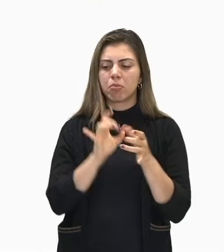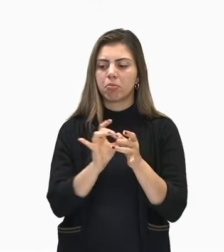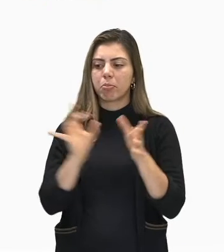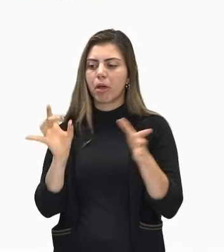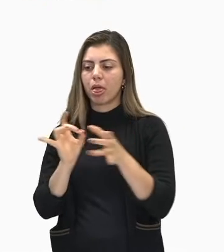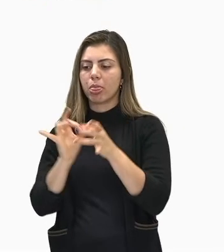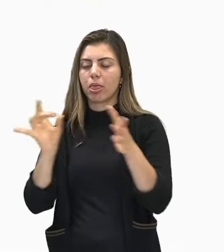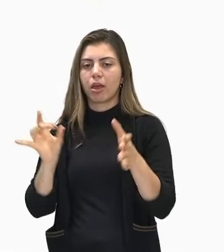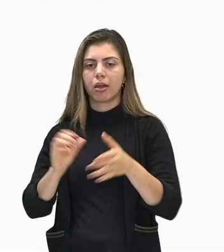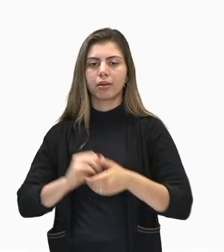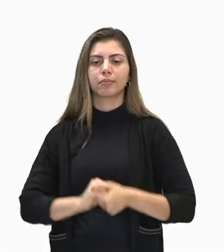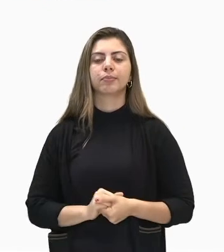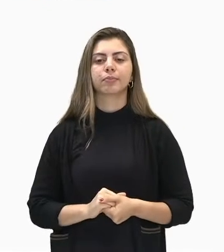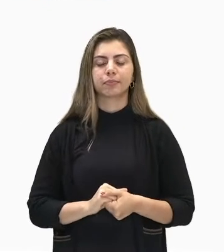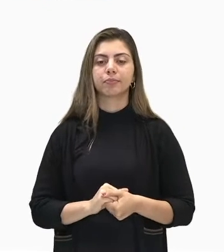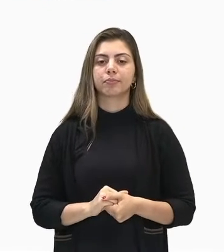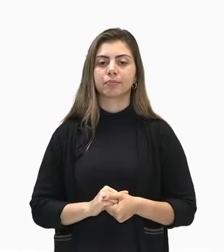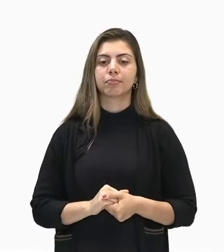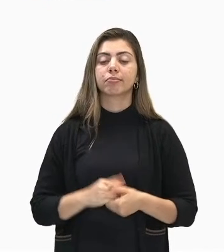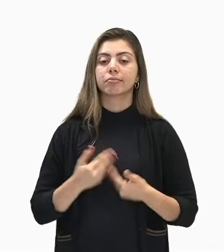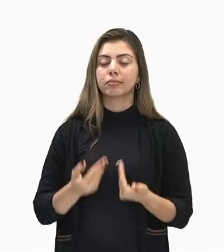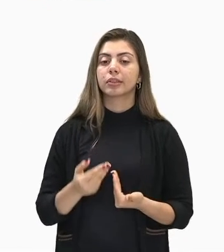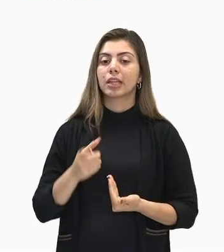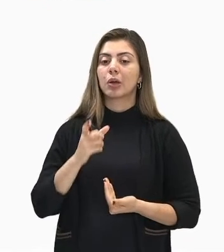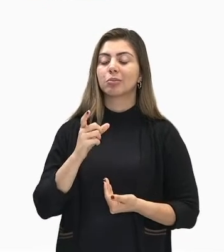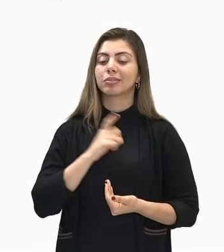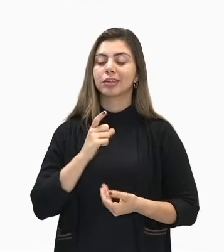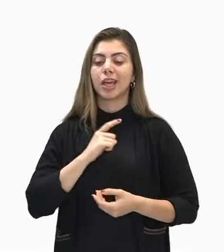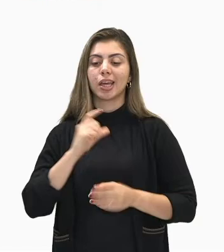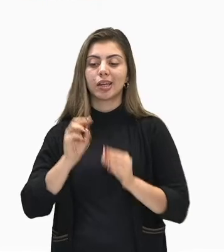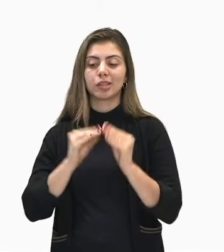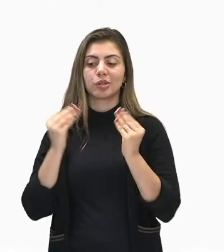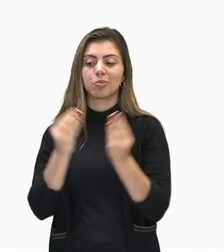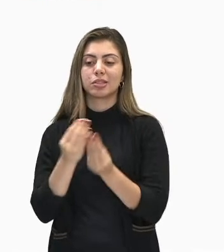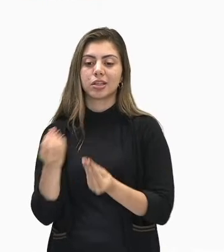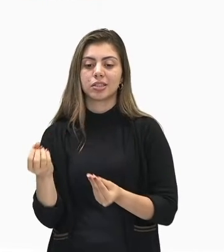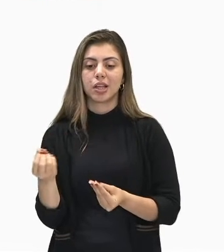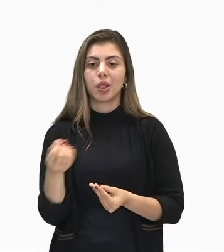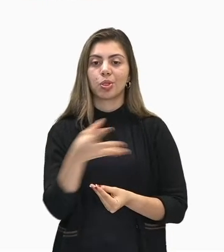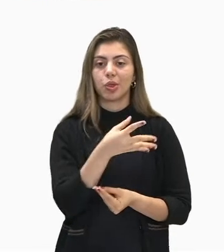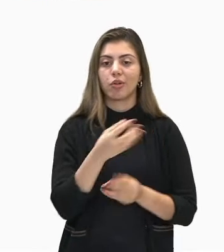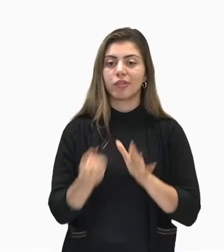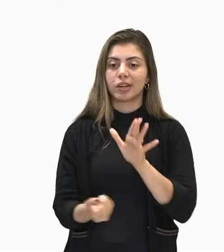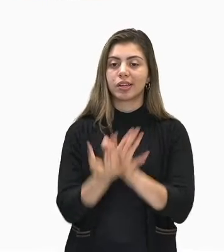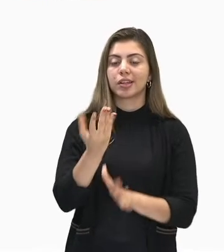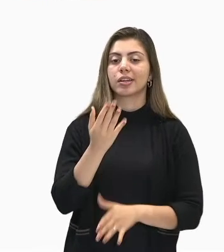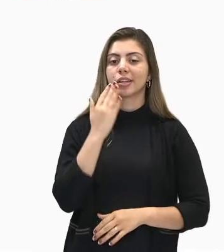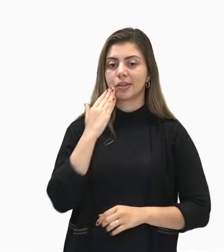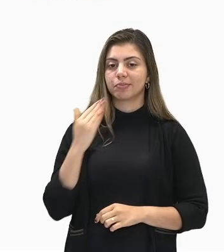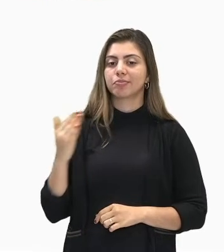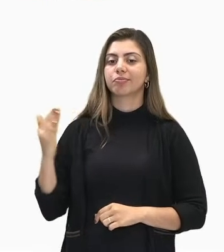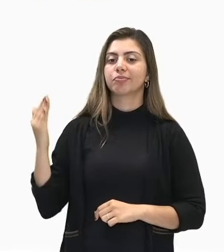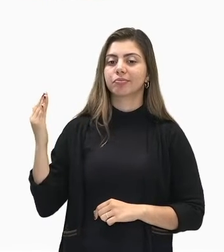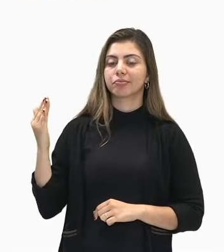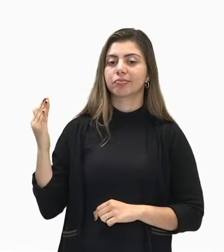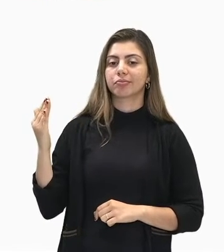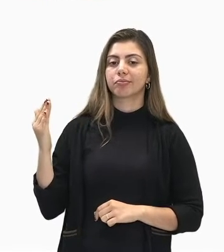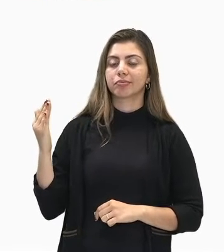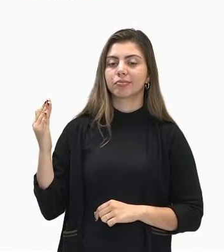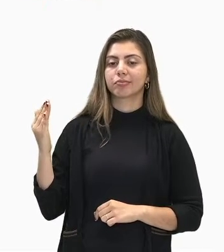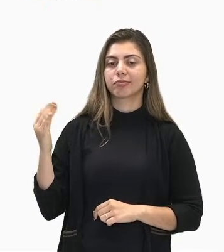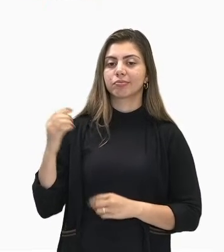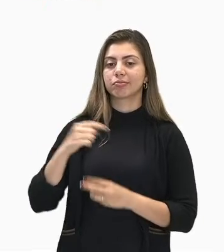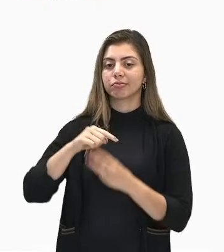Nessa quebra dessas ligações químicas, novas substâncias são formadas, que é o acetato de sódio, a água e o dióxido